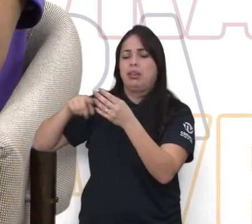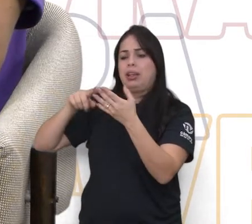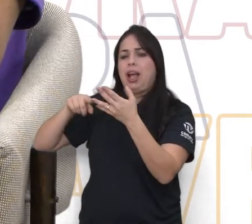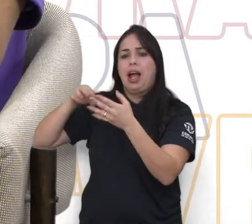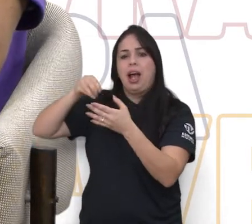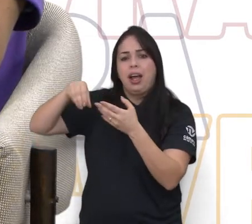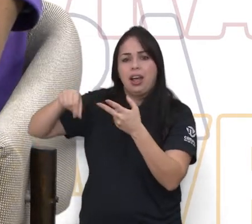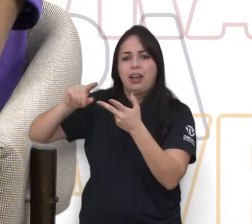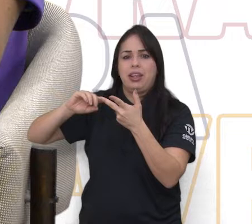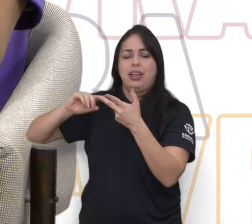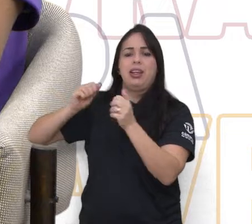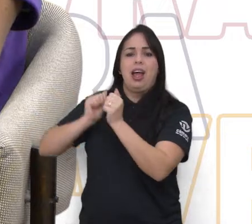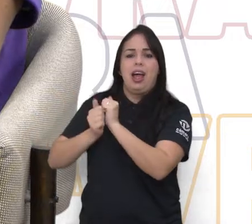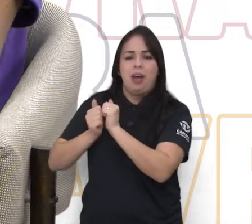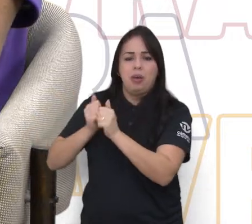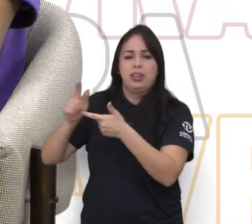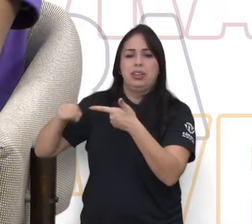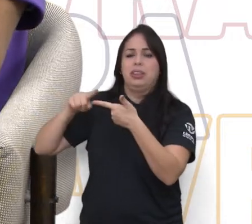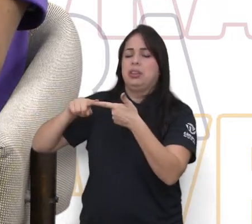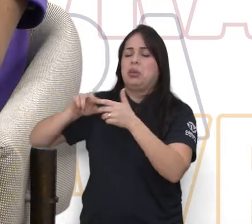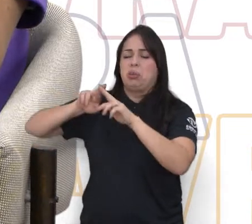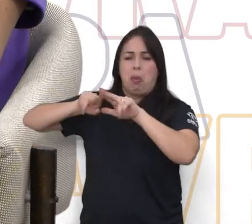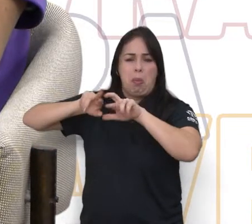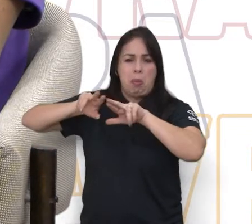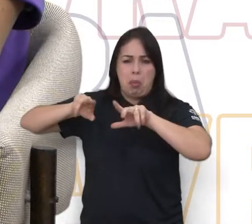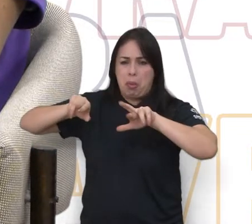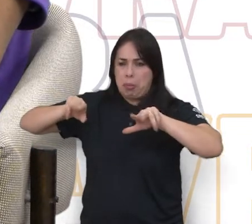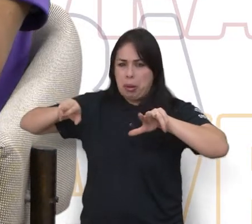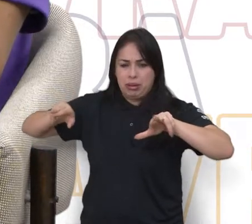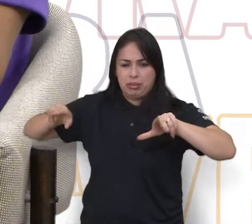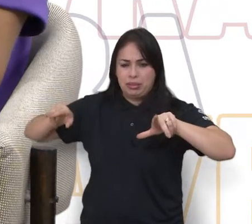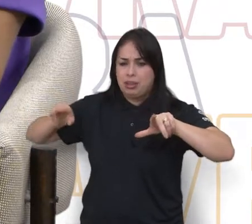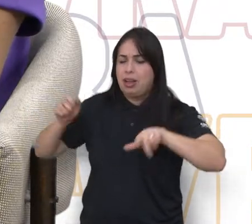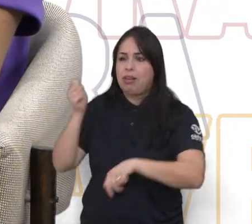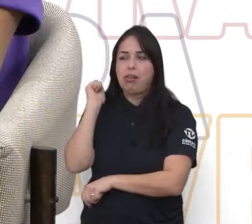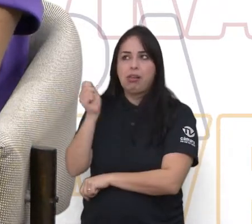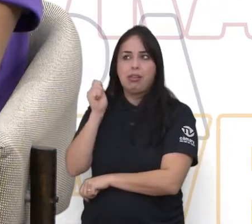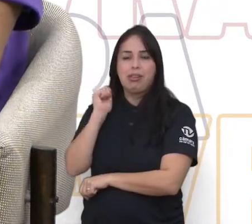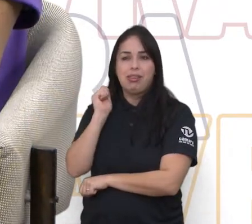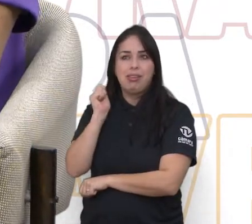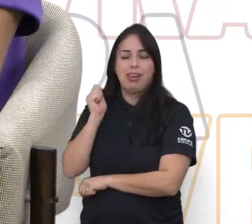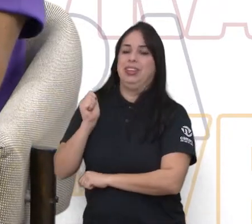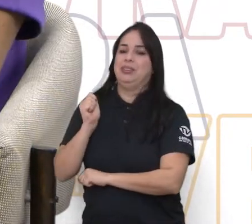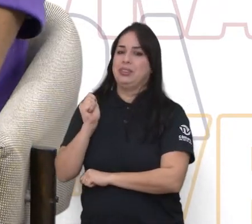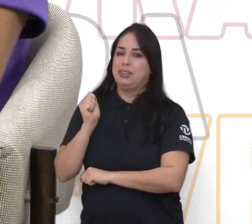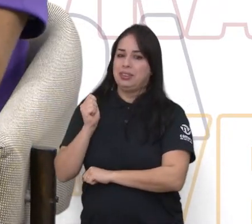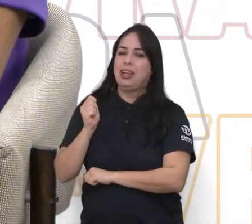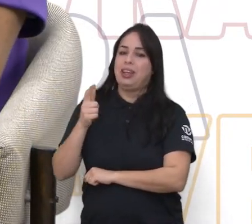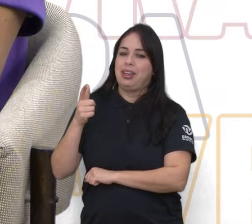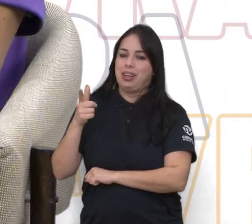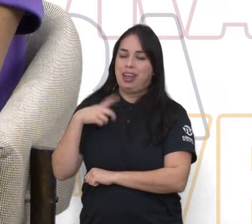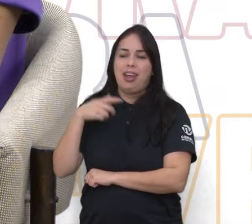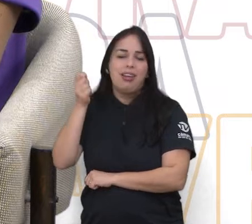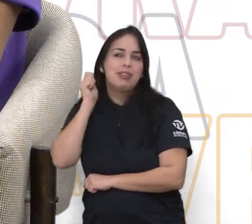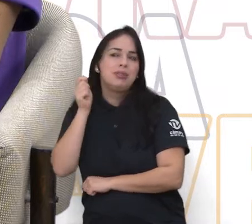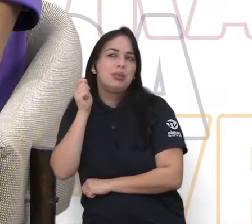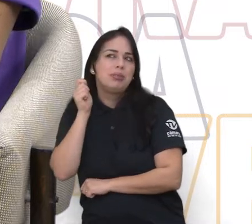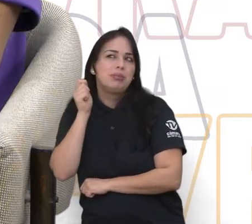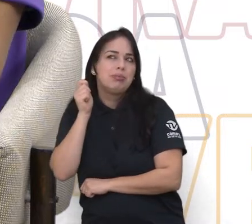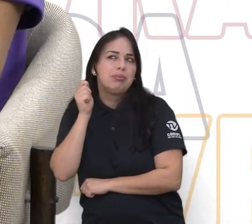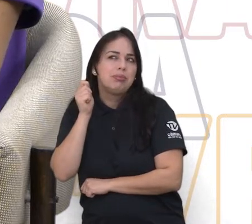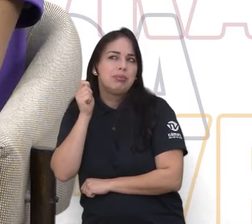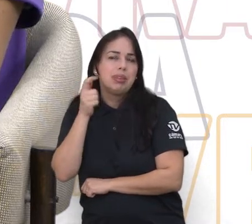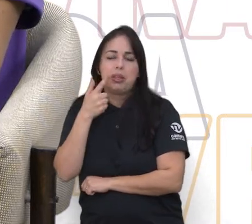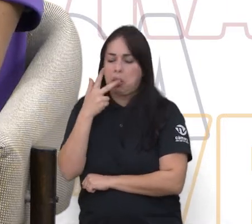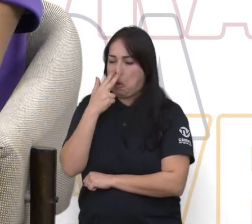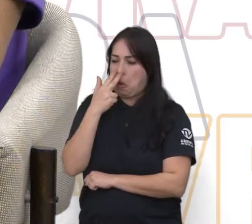areia, arroz, feijão, quireirinha, milho de pipoca. Eu acho que esse daqui tá com...